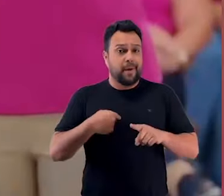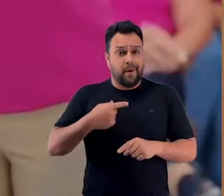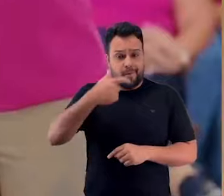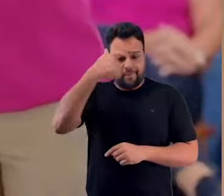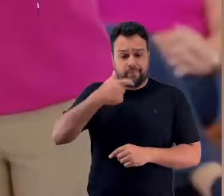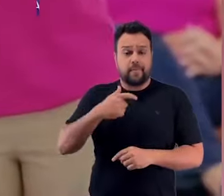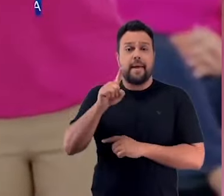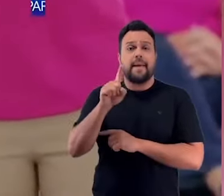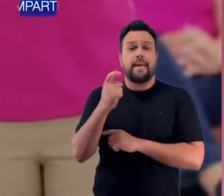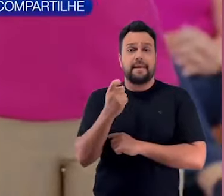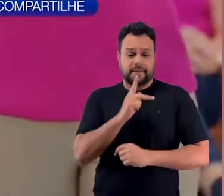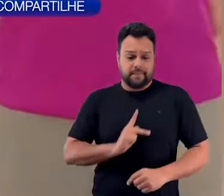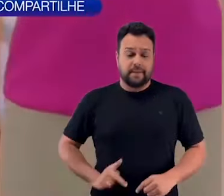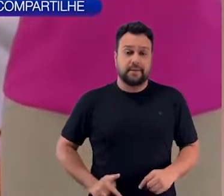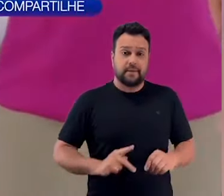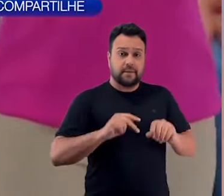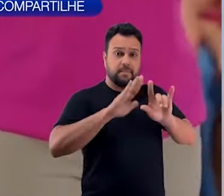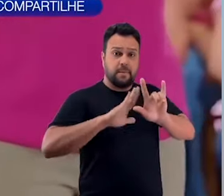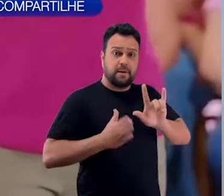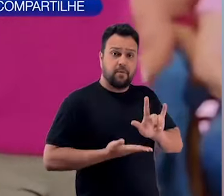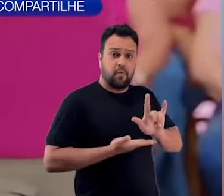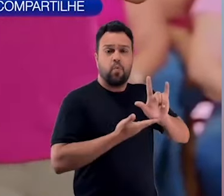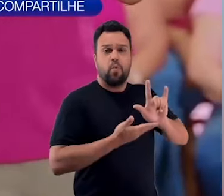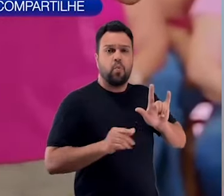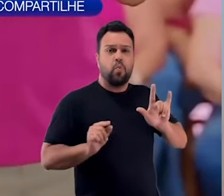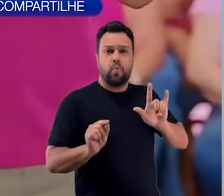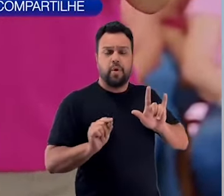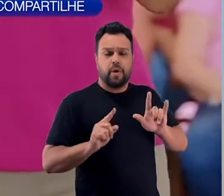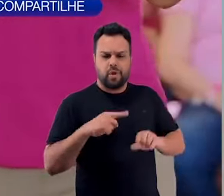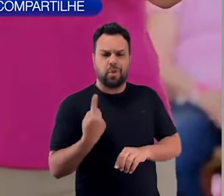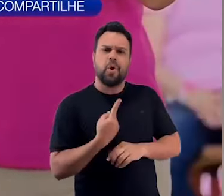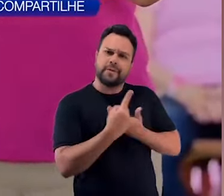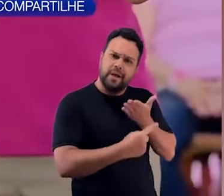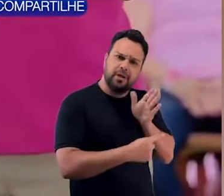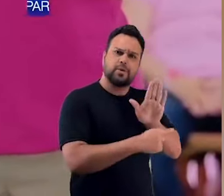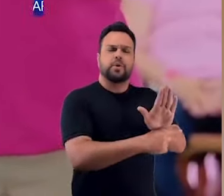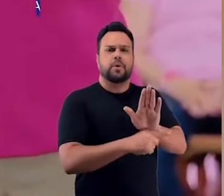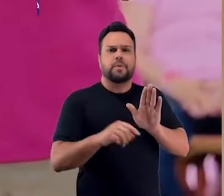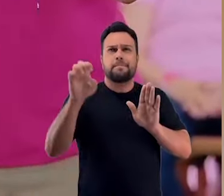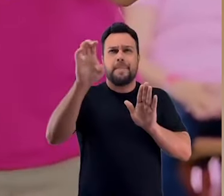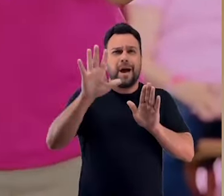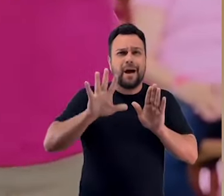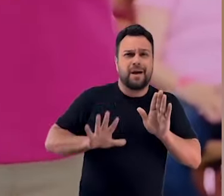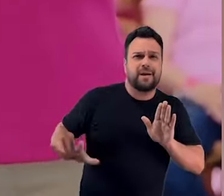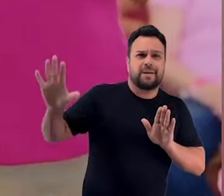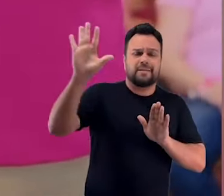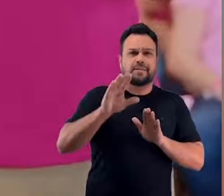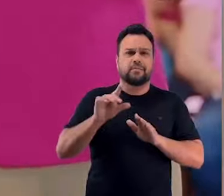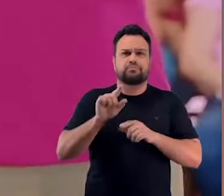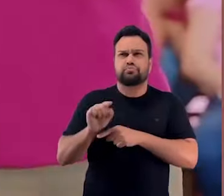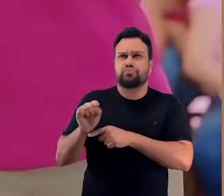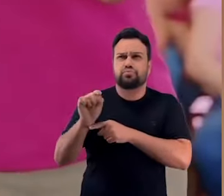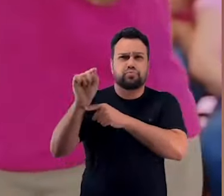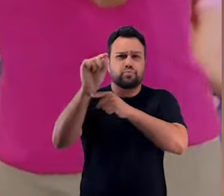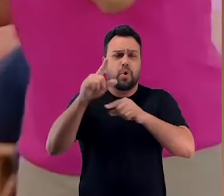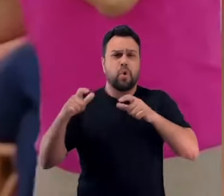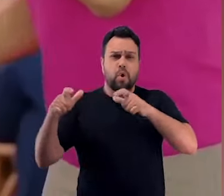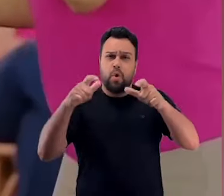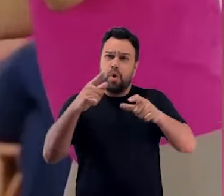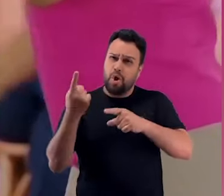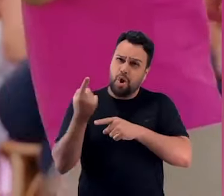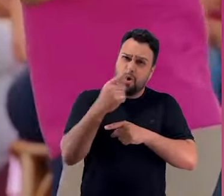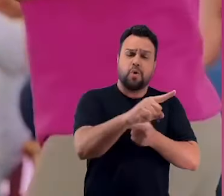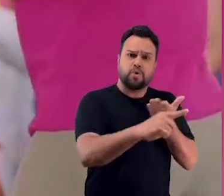como presidente do Pátria voluntária e nós ajudamos o Brasil inteiro em lugares mais